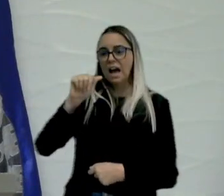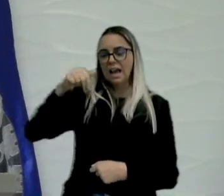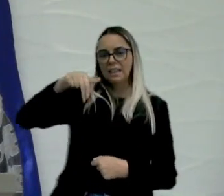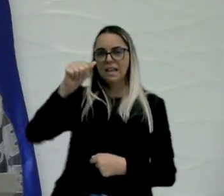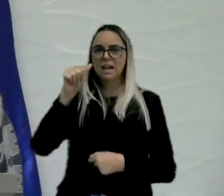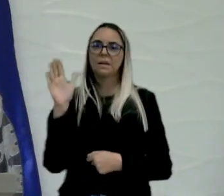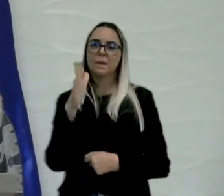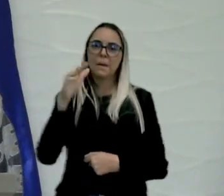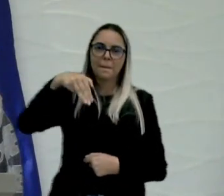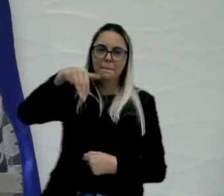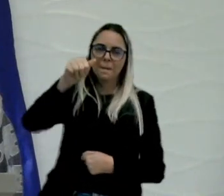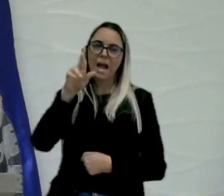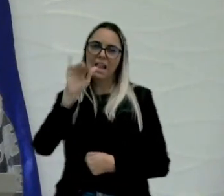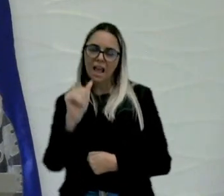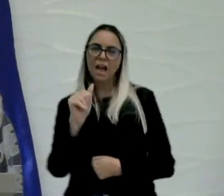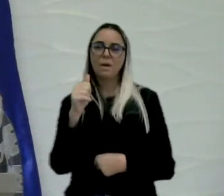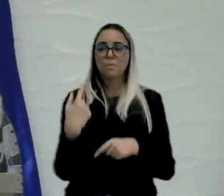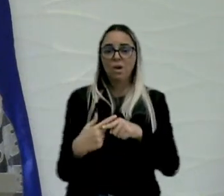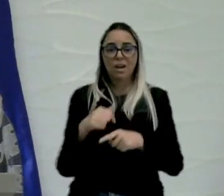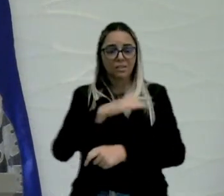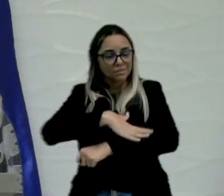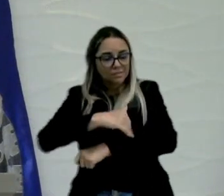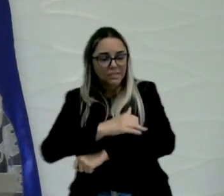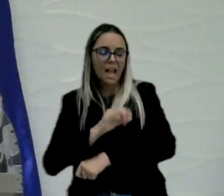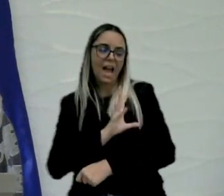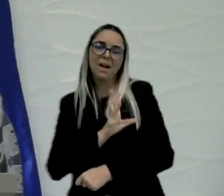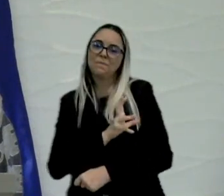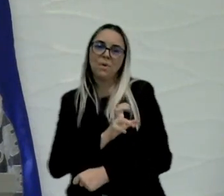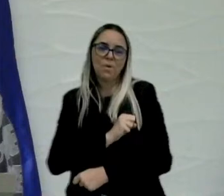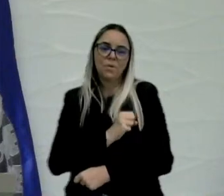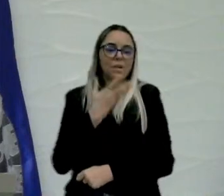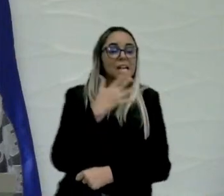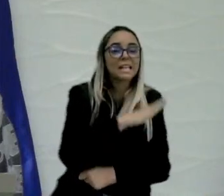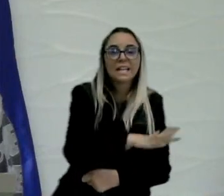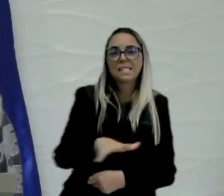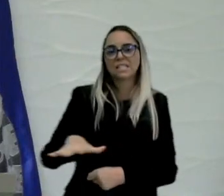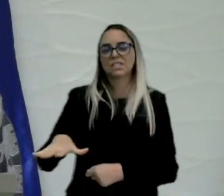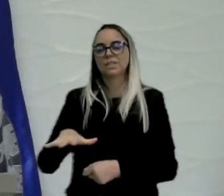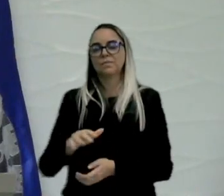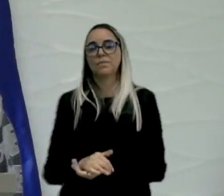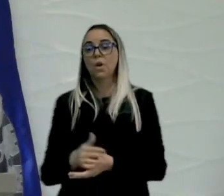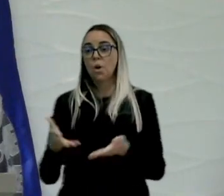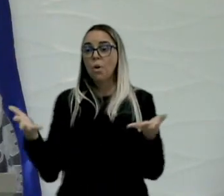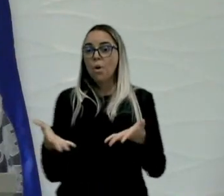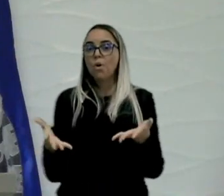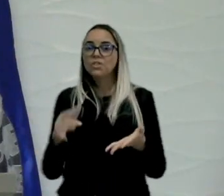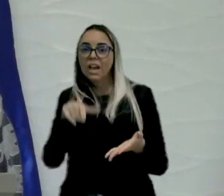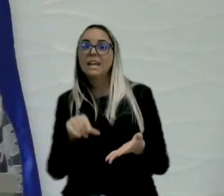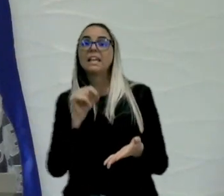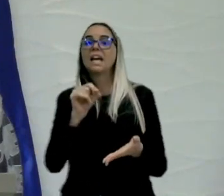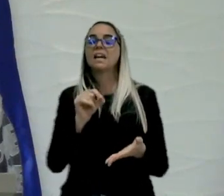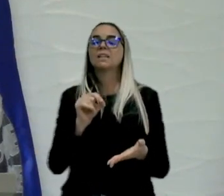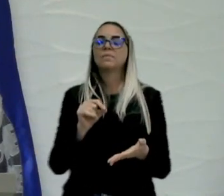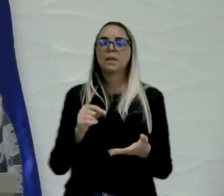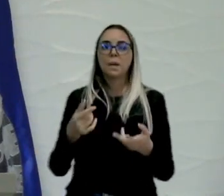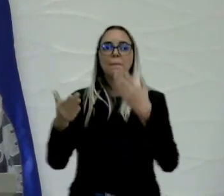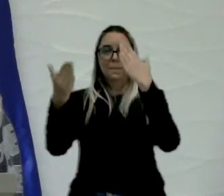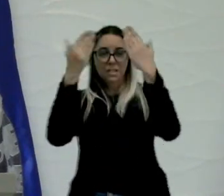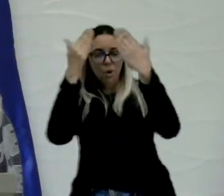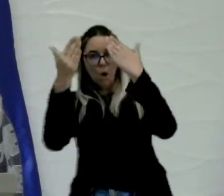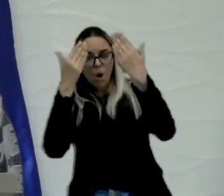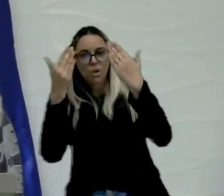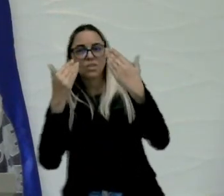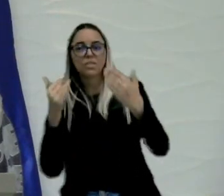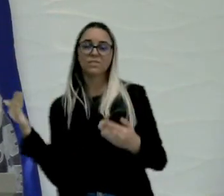conta com amor daquelas crianças hoje é um psicólogo para atender uma criança que